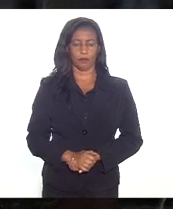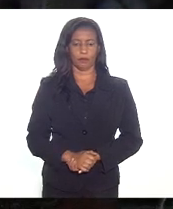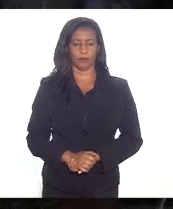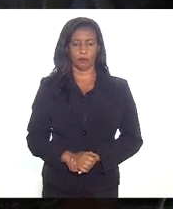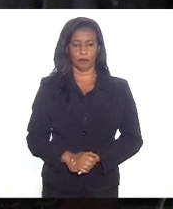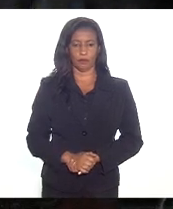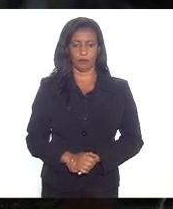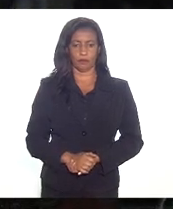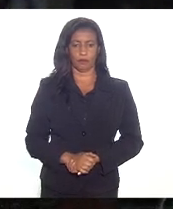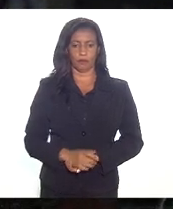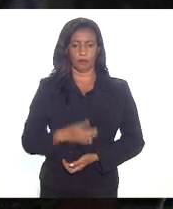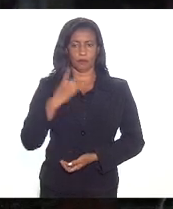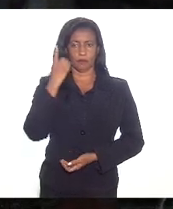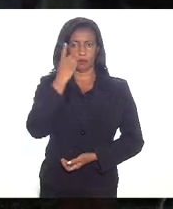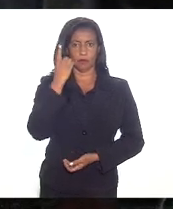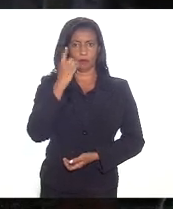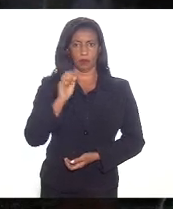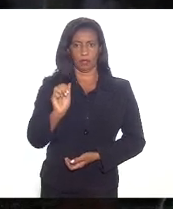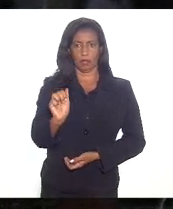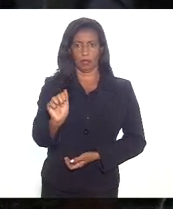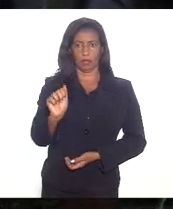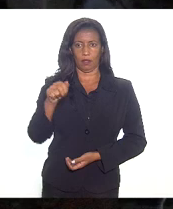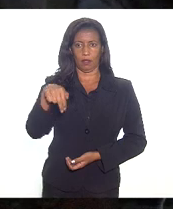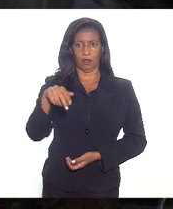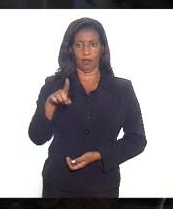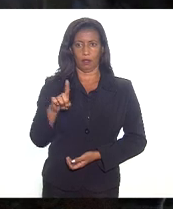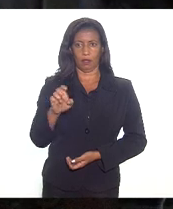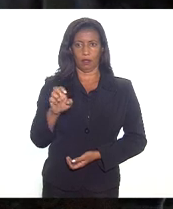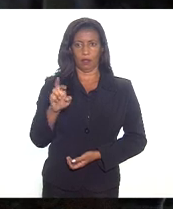Deputado Anderson Alexandre.